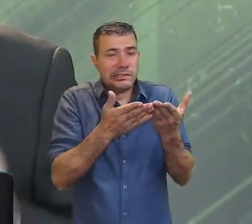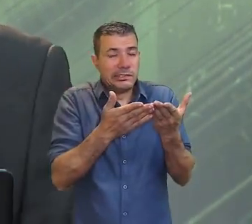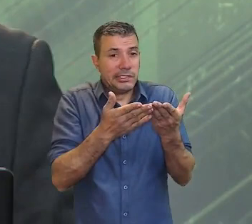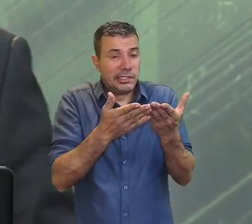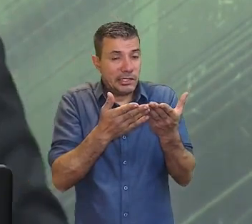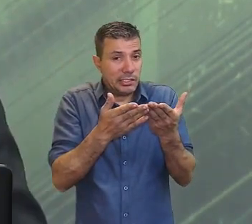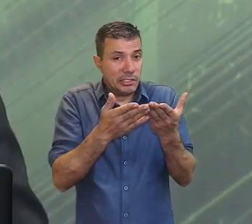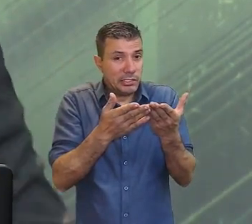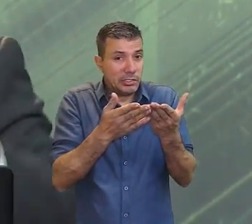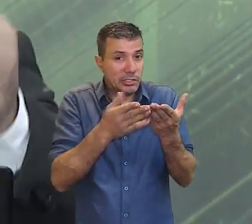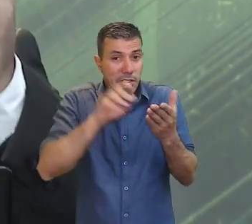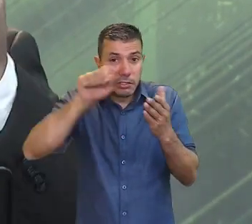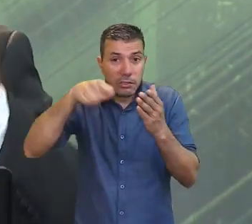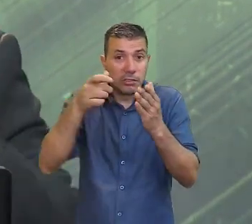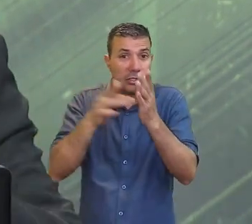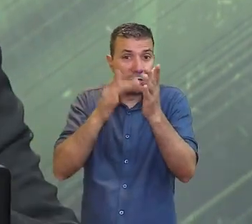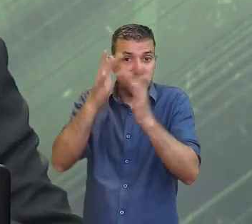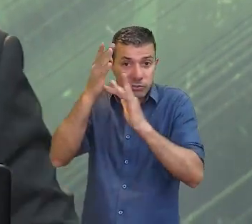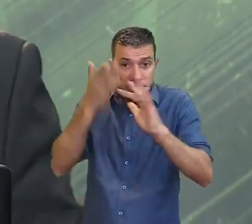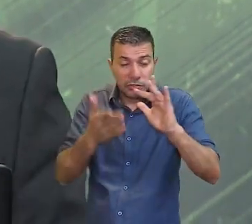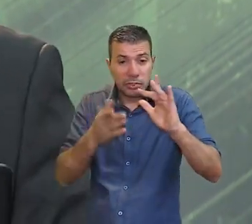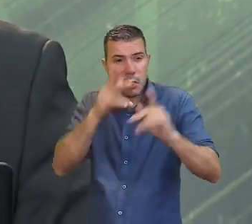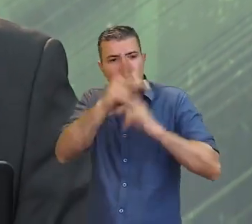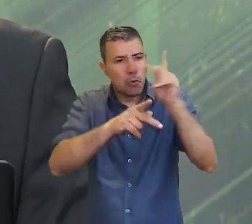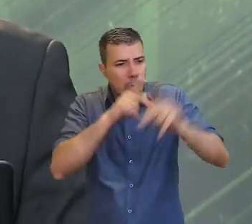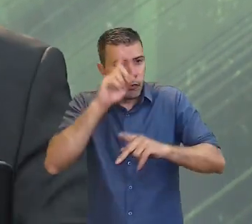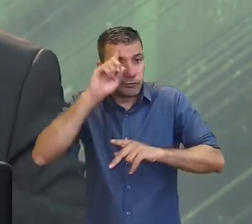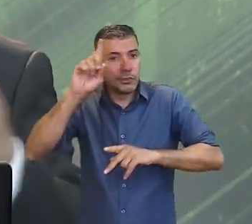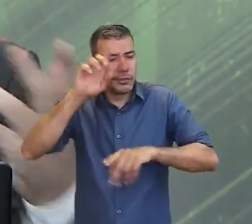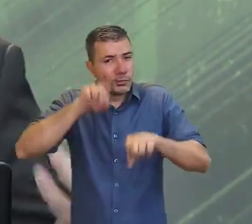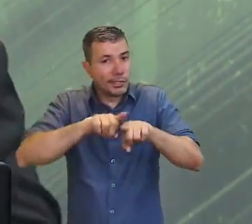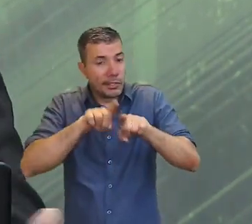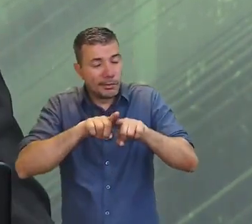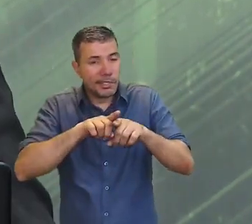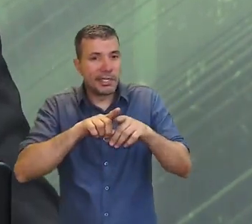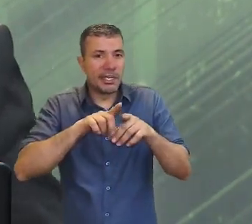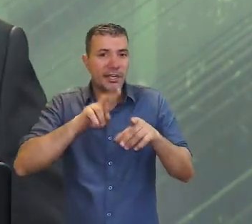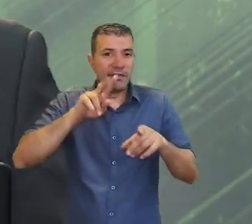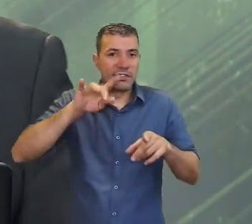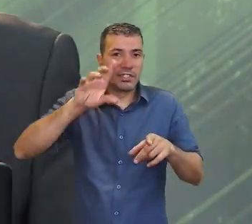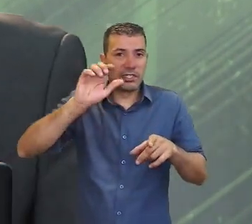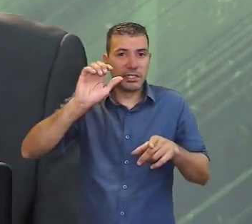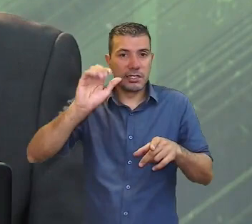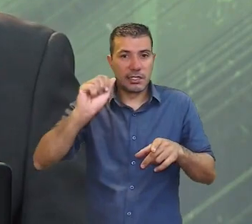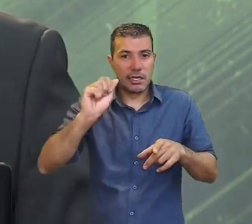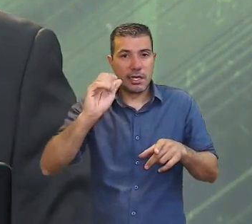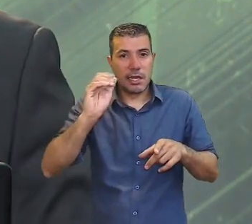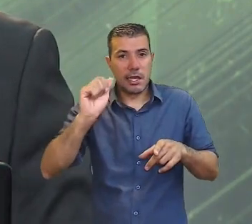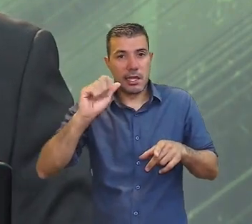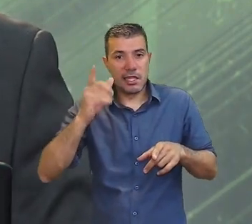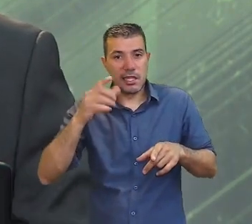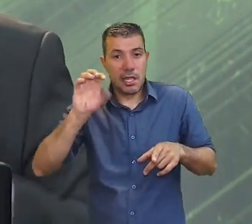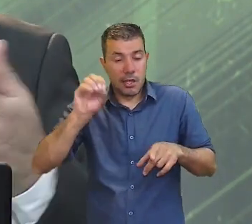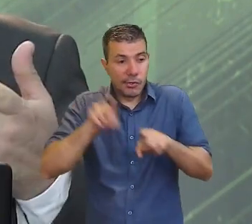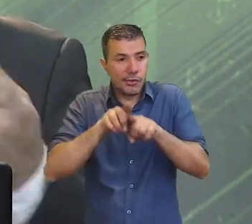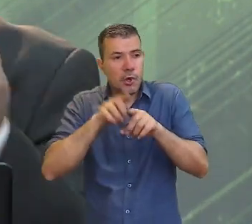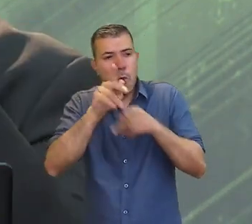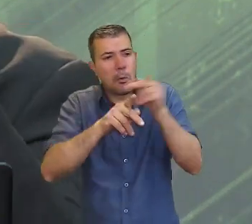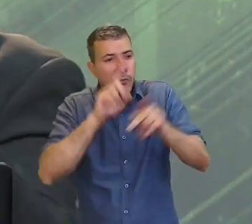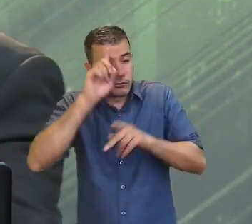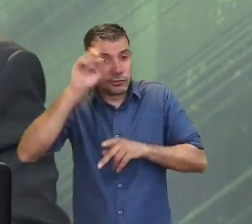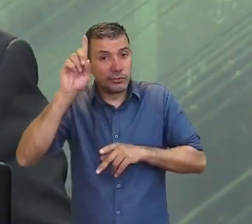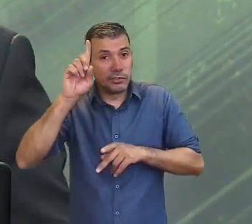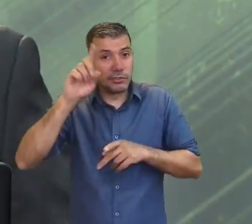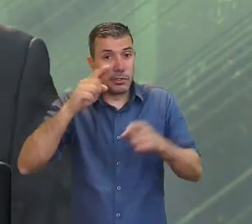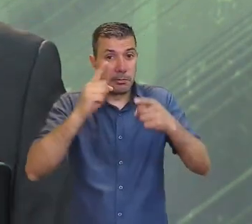a vindicação do nome de Deus, a vindicação do povo de Deus. Nós já estudamos em outros temas da série aí, a série de Apocalipse, falando sobre